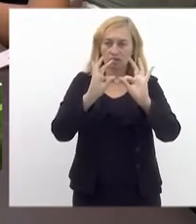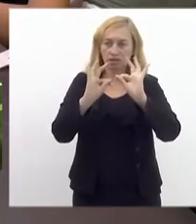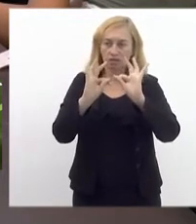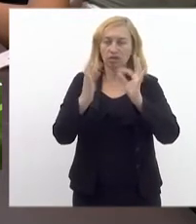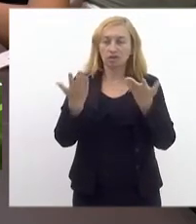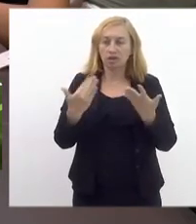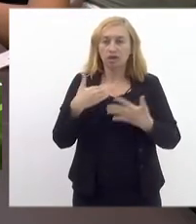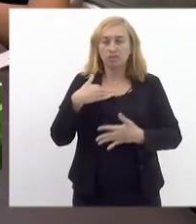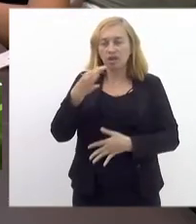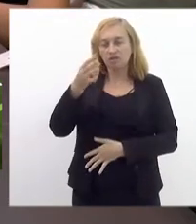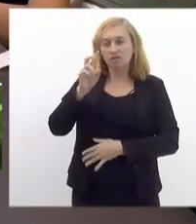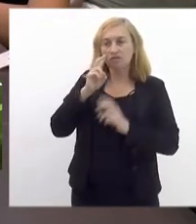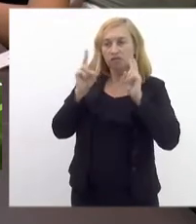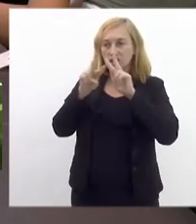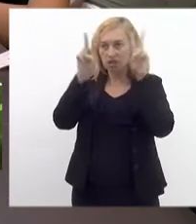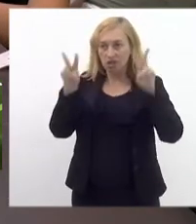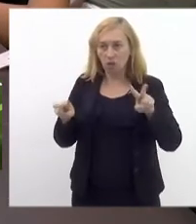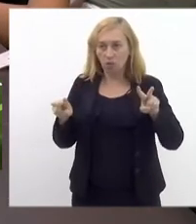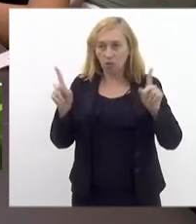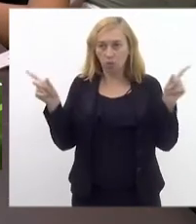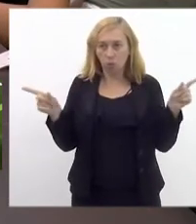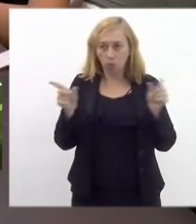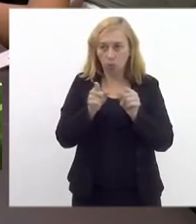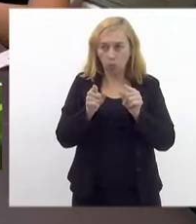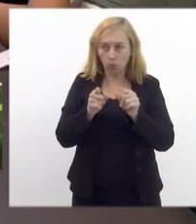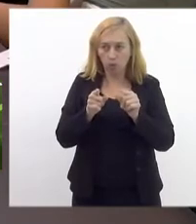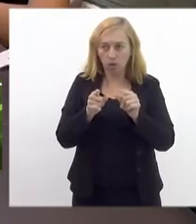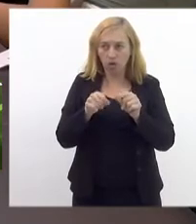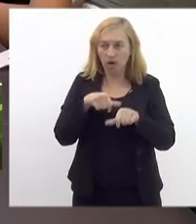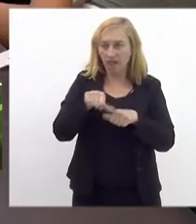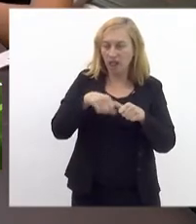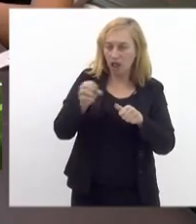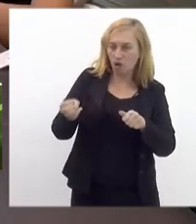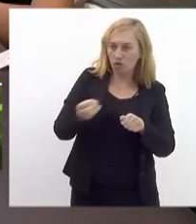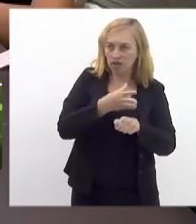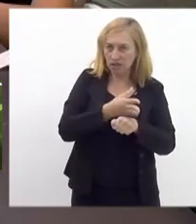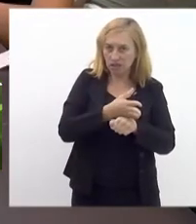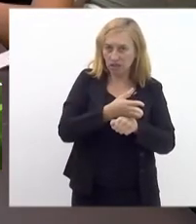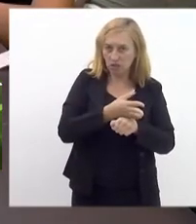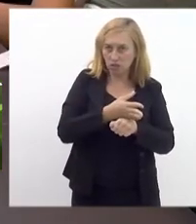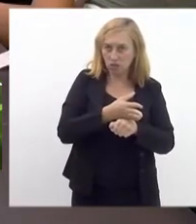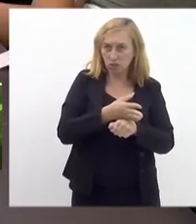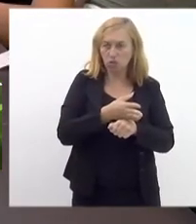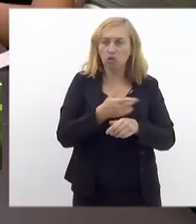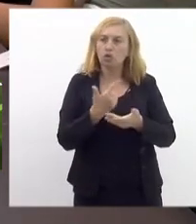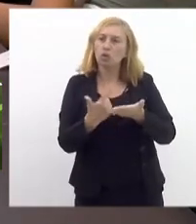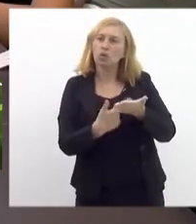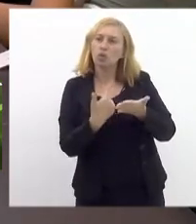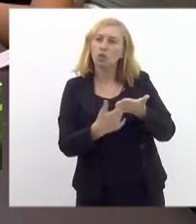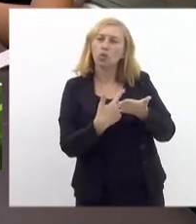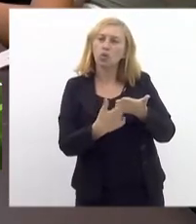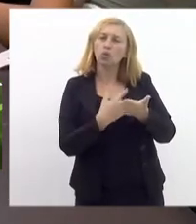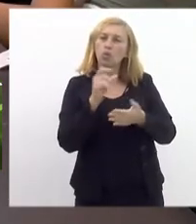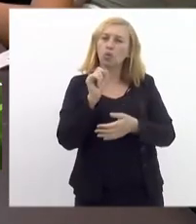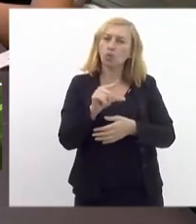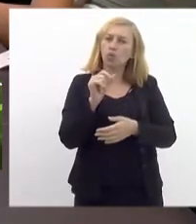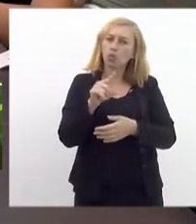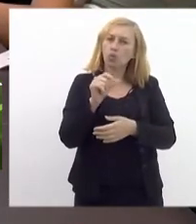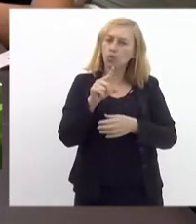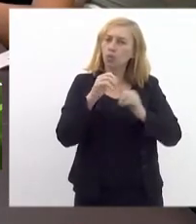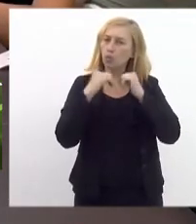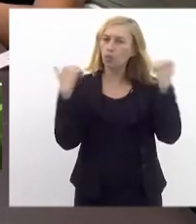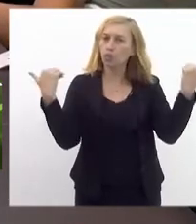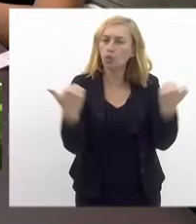No meu ponto de vista, esse é um ponto que estreita. Inclusive porque a inovação... Inclusive, no nosso livro azul lá da conferência, que é tão citado e